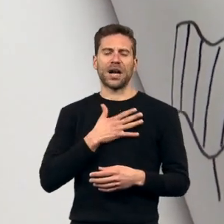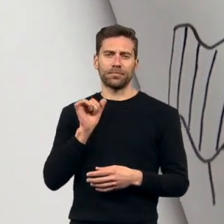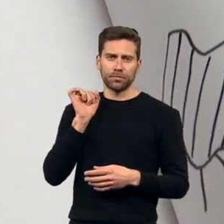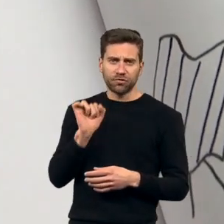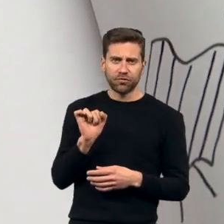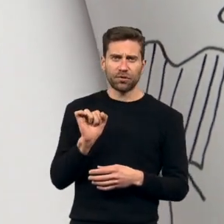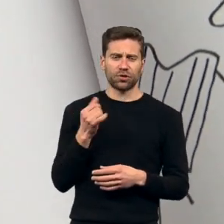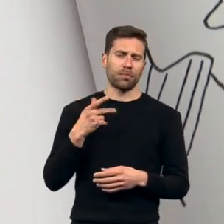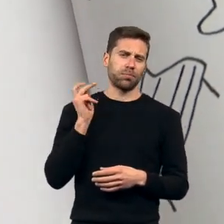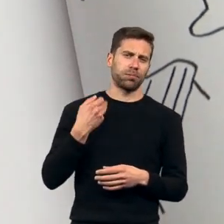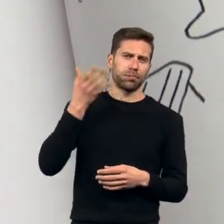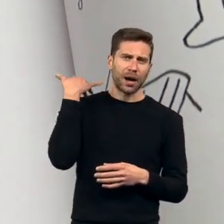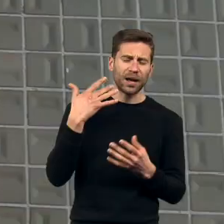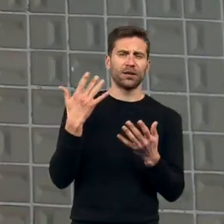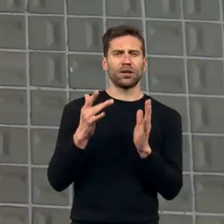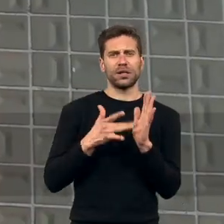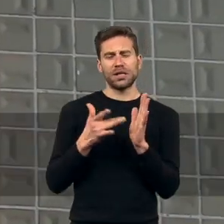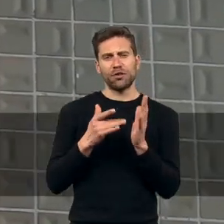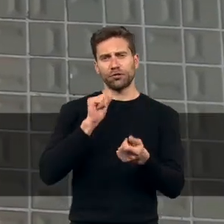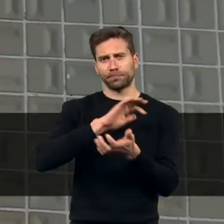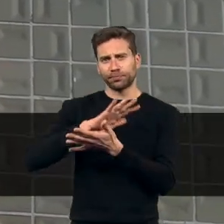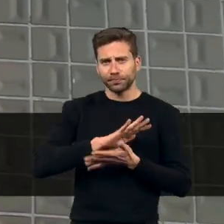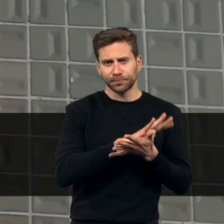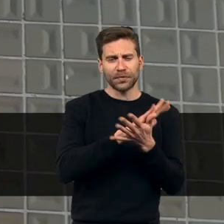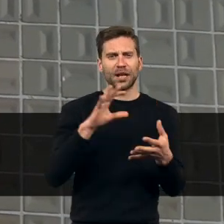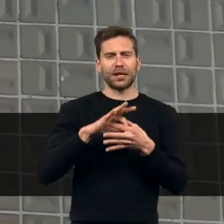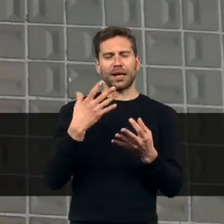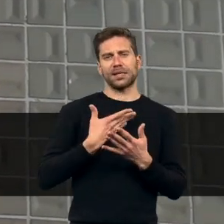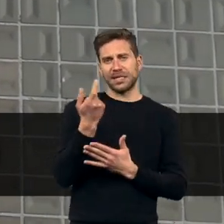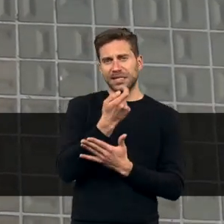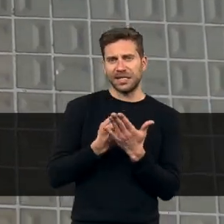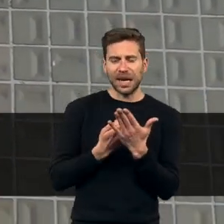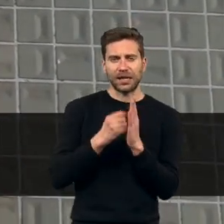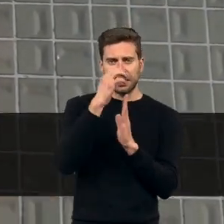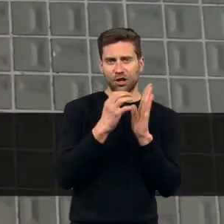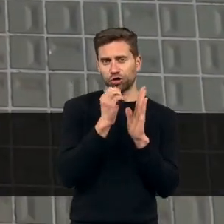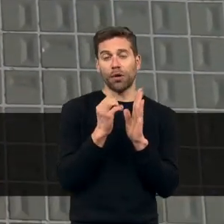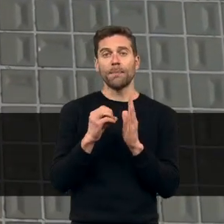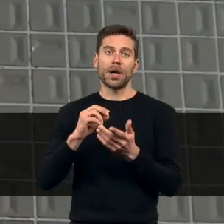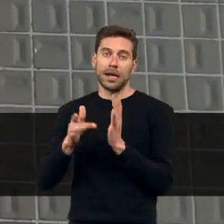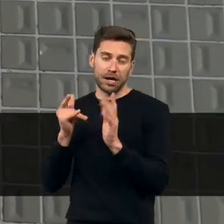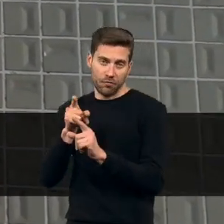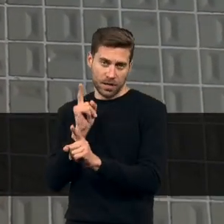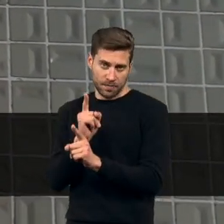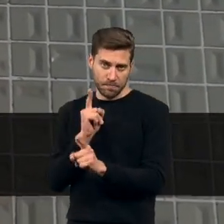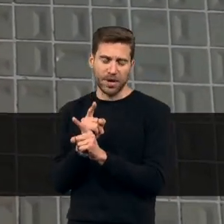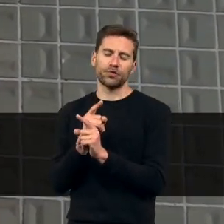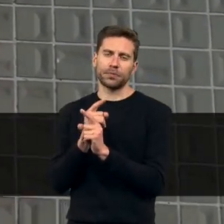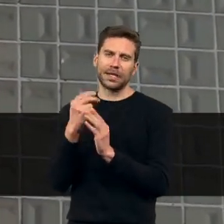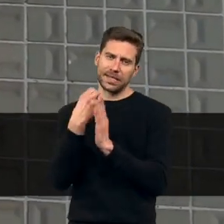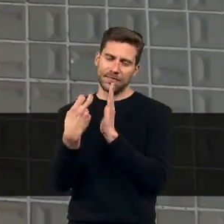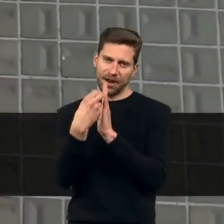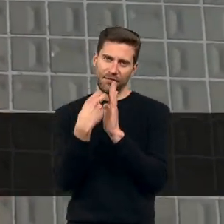anos, livros de desenhos, sem texto. Neste caso tem texto, são cartoons